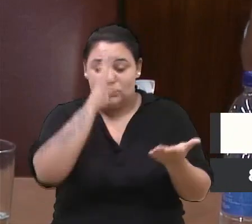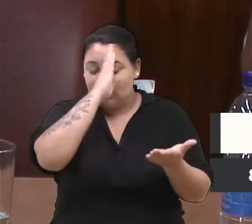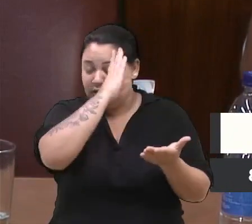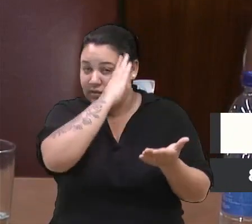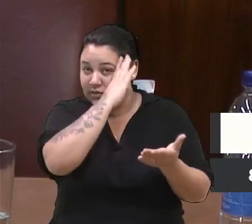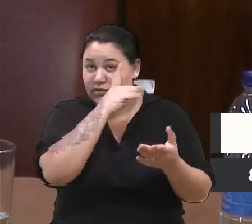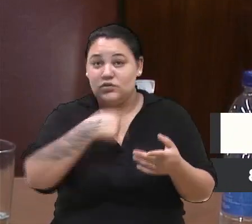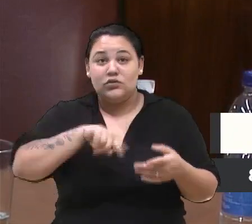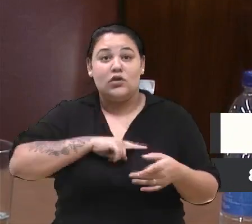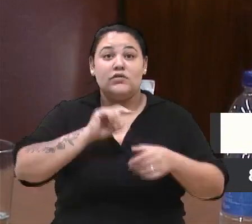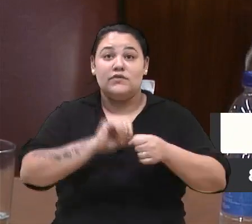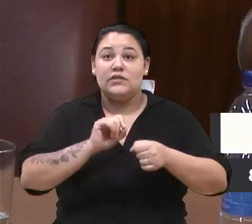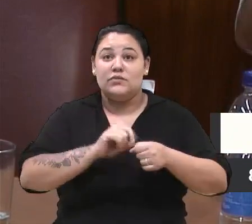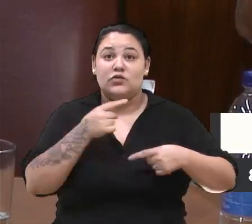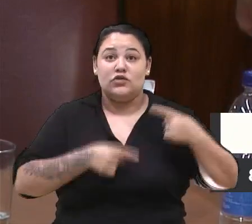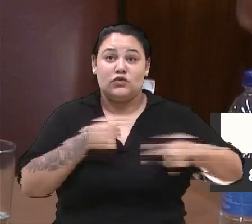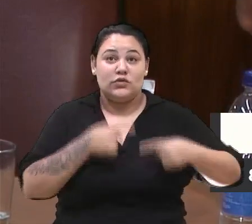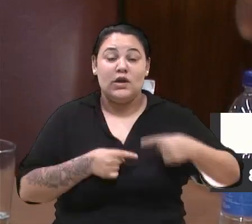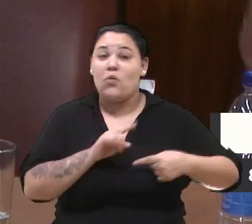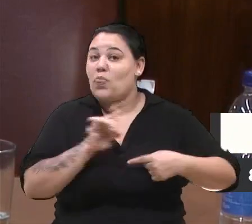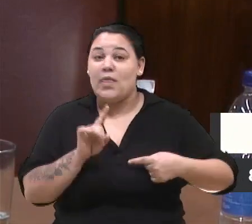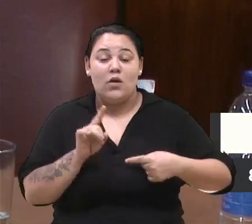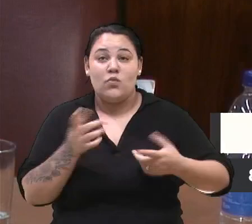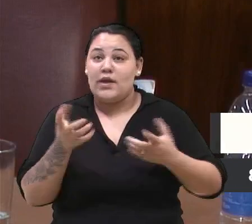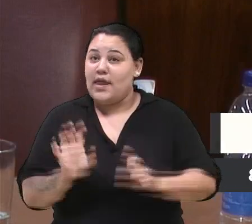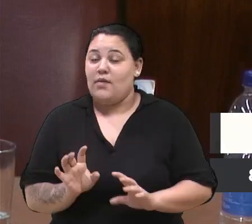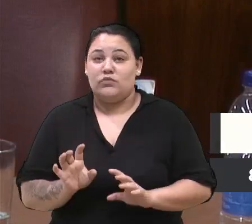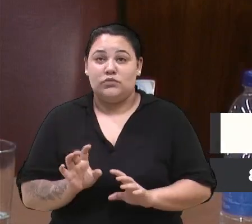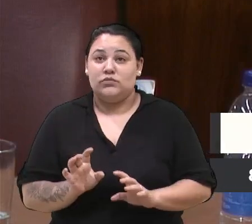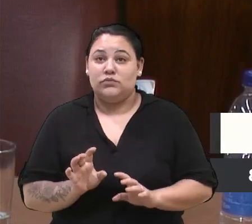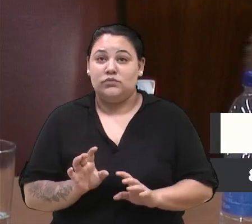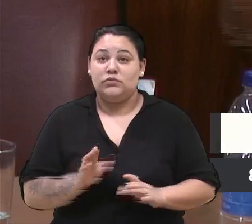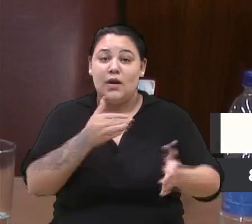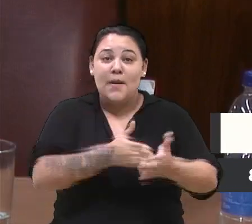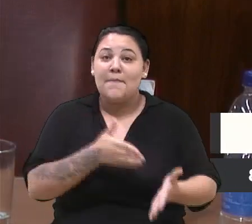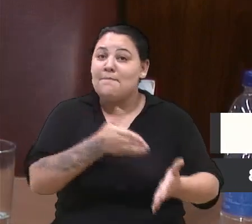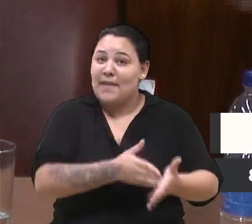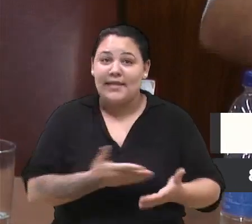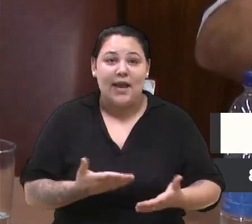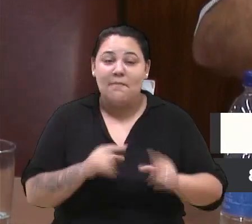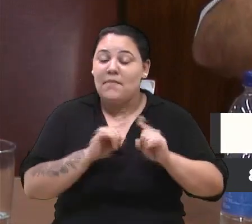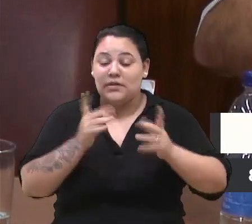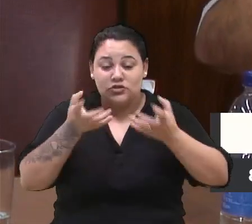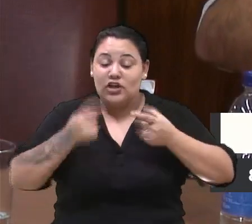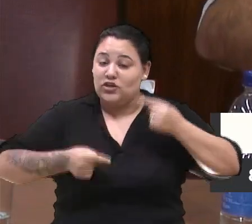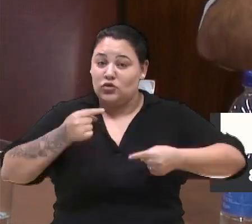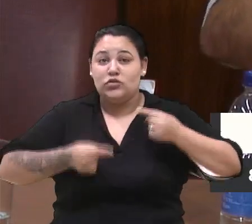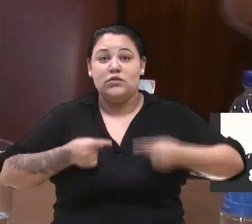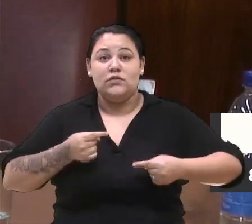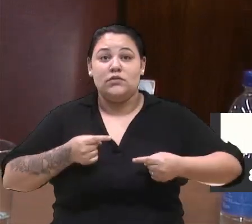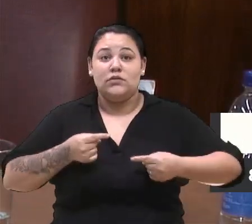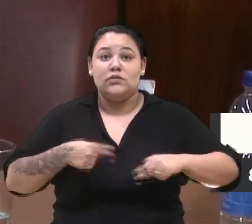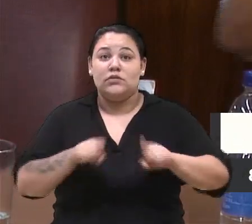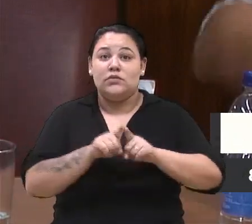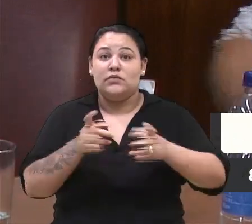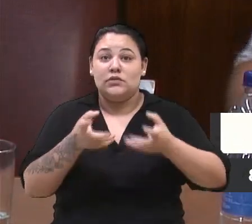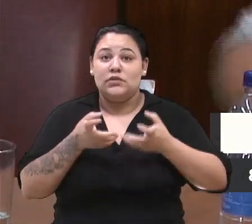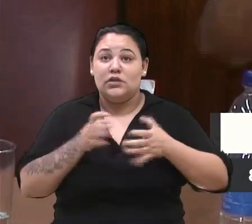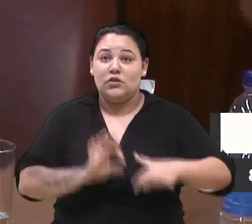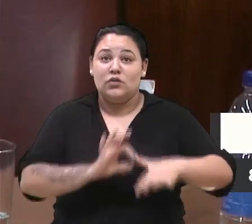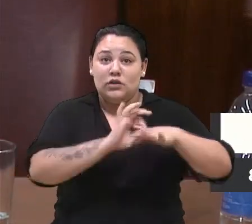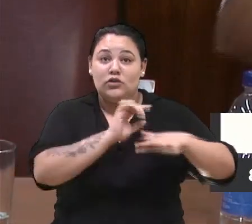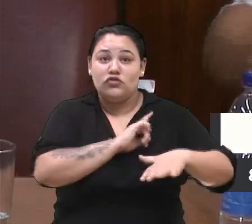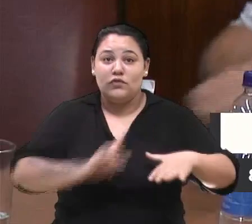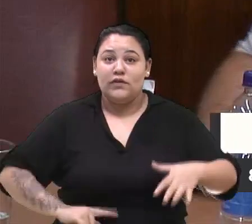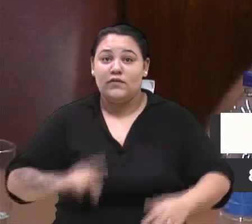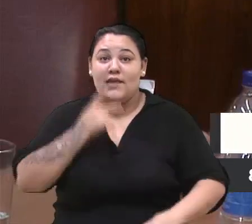discussão, não queremos obstaculizar, só queremos discutir. E, aliás, eu gostaria que o líder de governo falasse mais sobre a